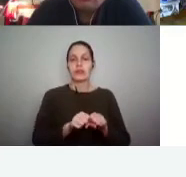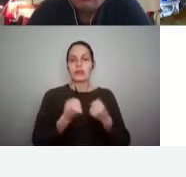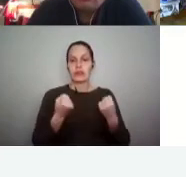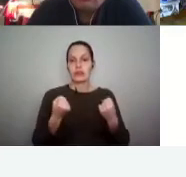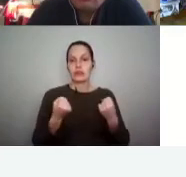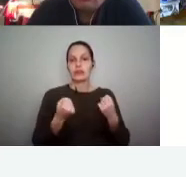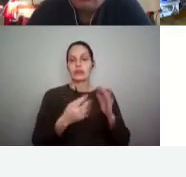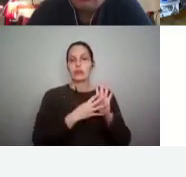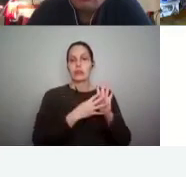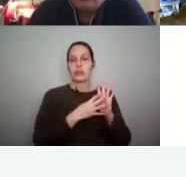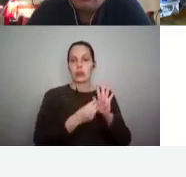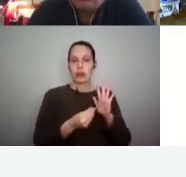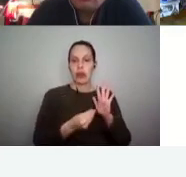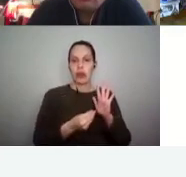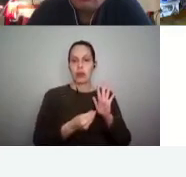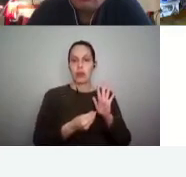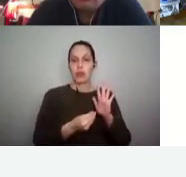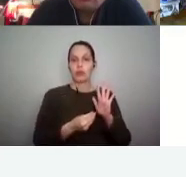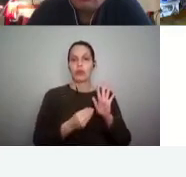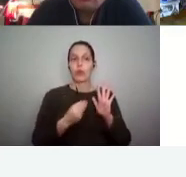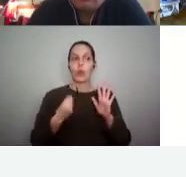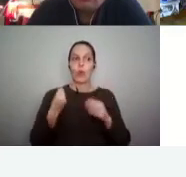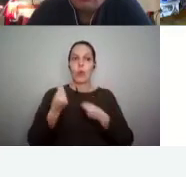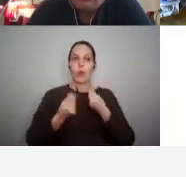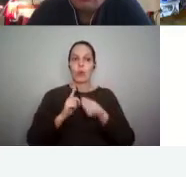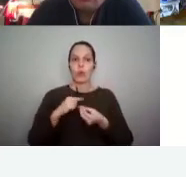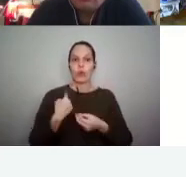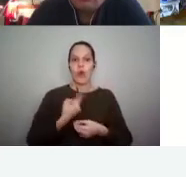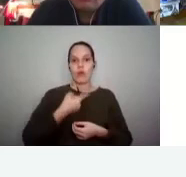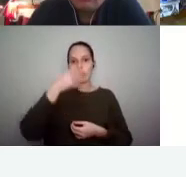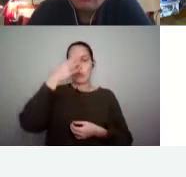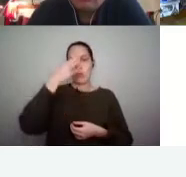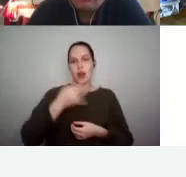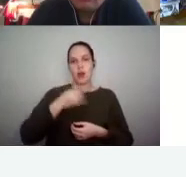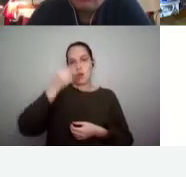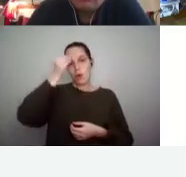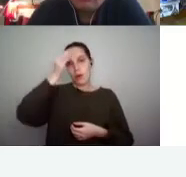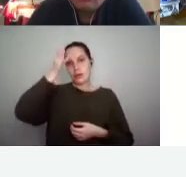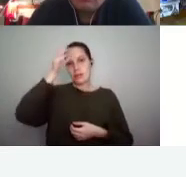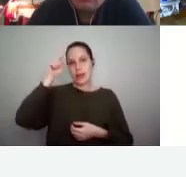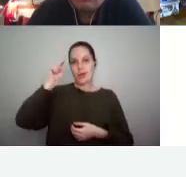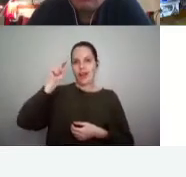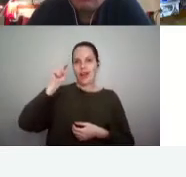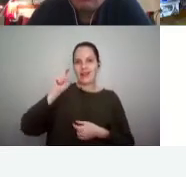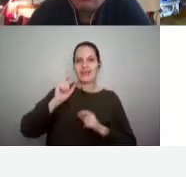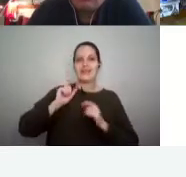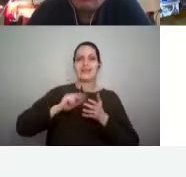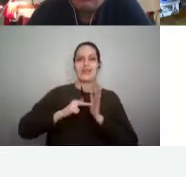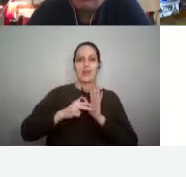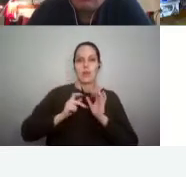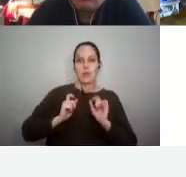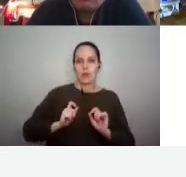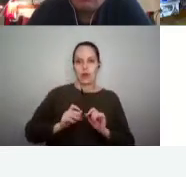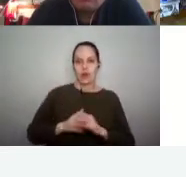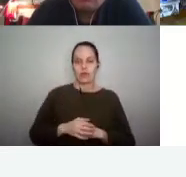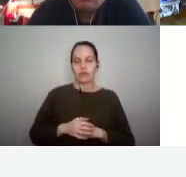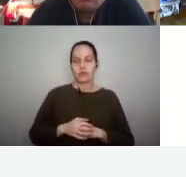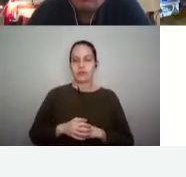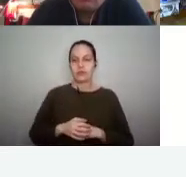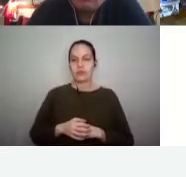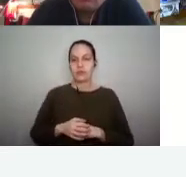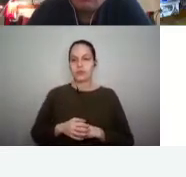paradigmática da compreensão de conhecimento, né? Então, não se trata apenas de acionar